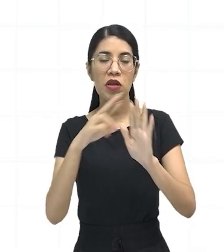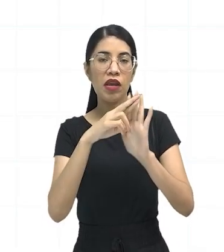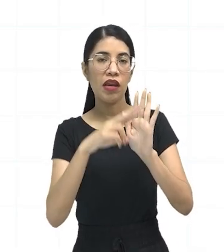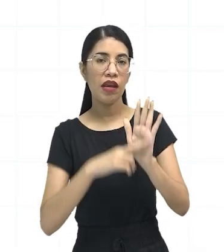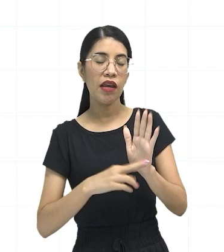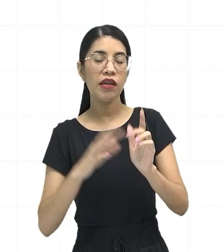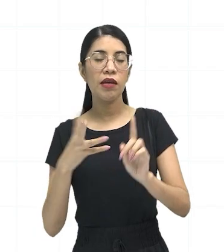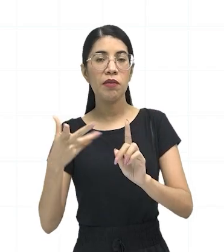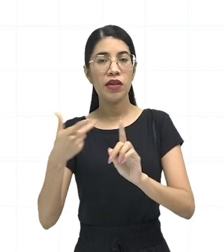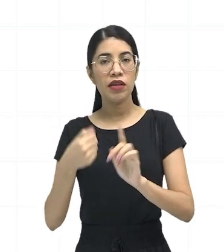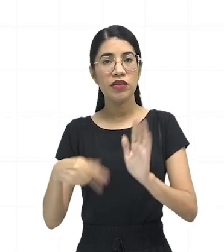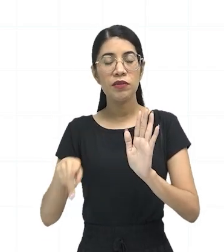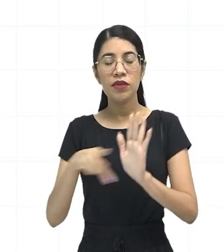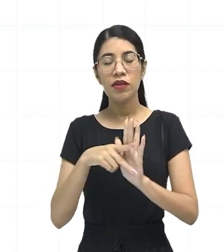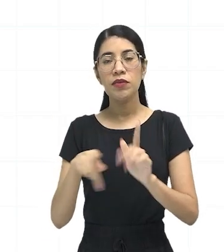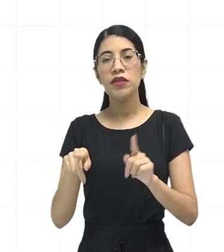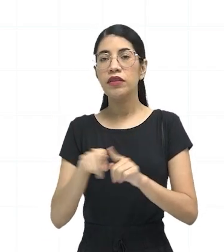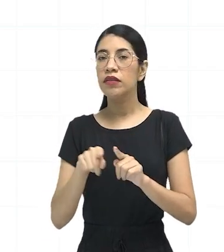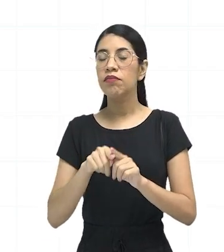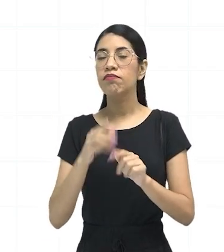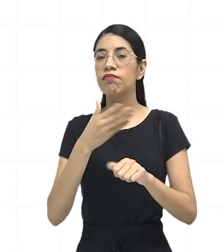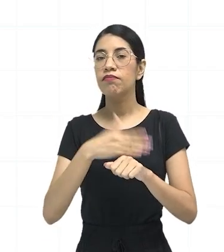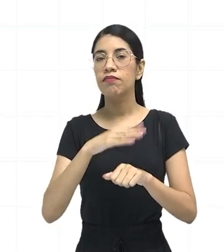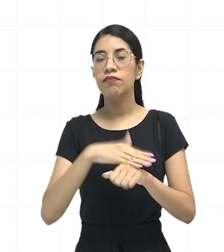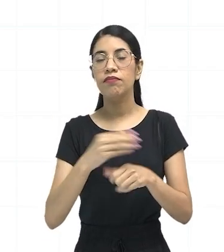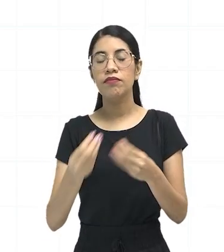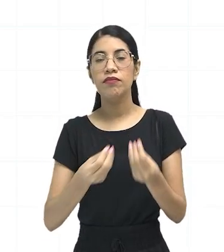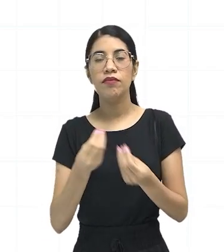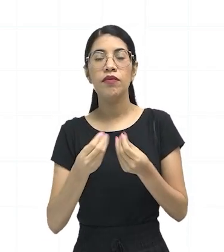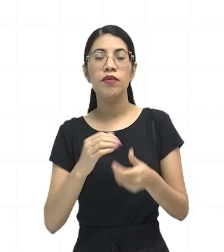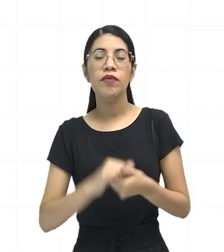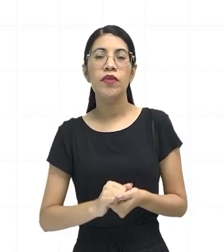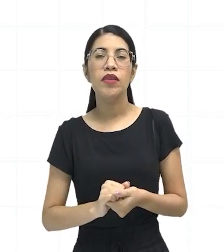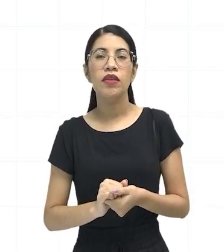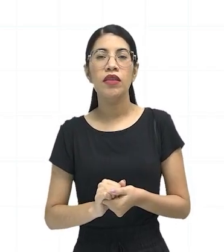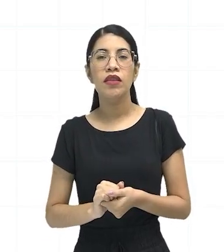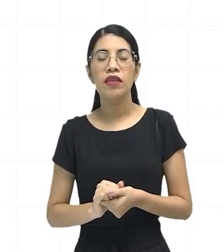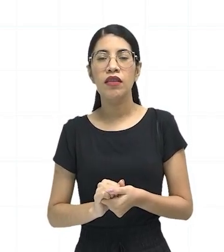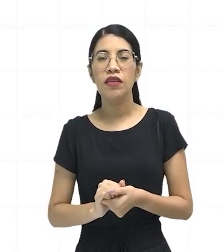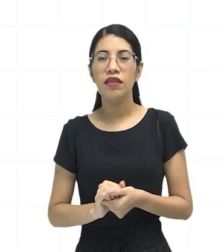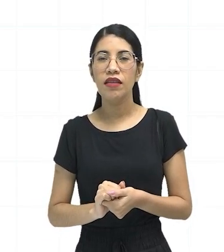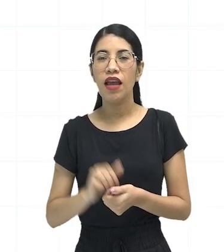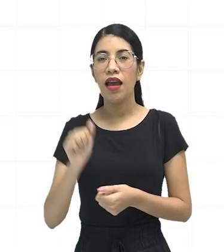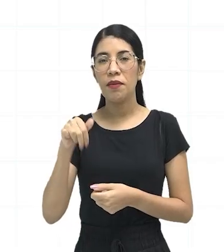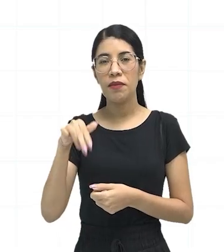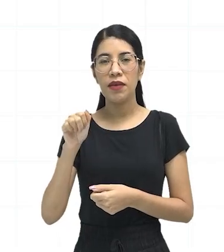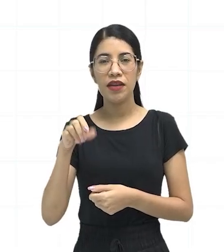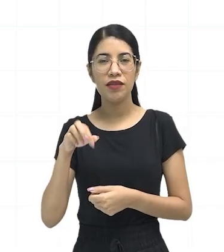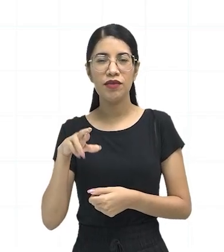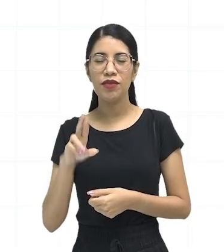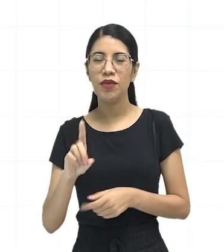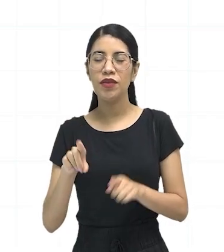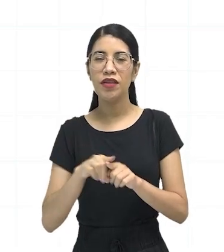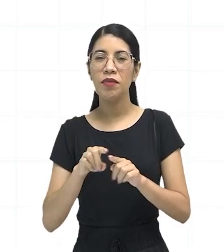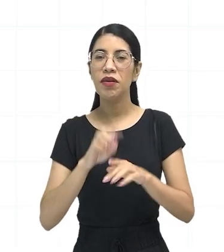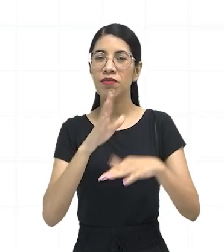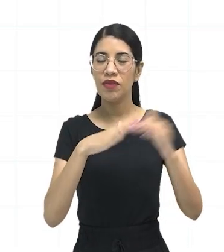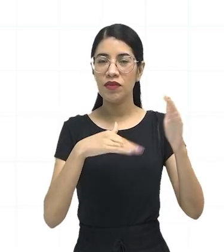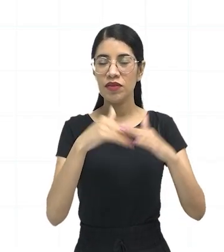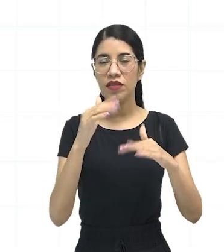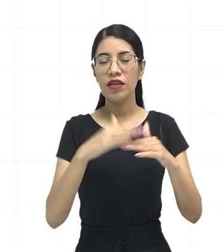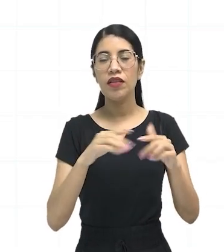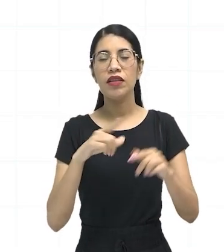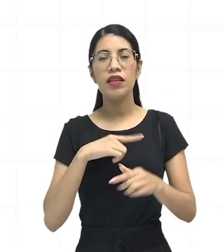habilidades específicas, sendo praticado tanto de forma amadora quanto profissional. Abrange uma